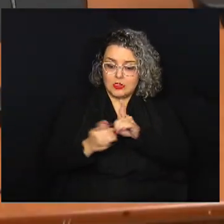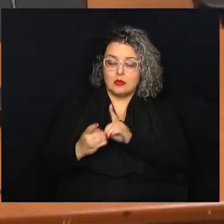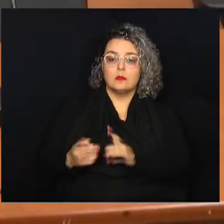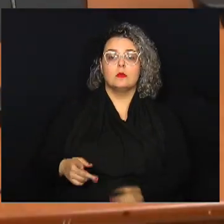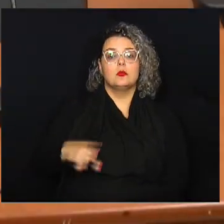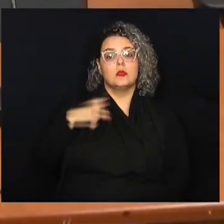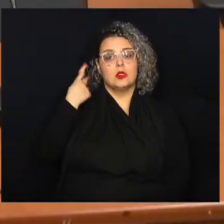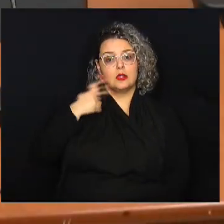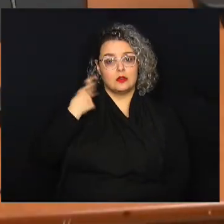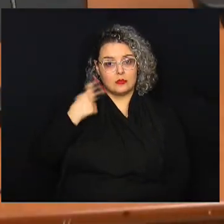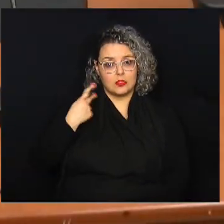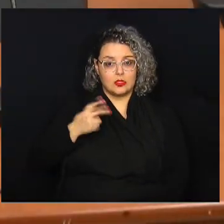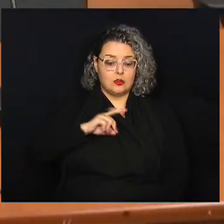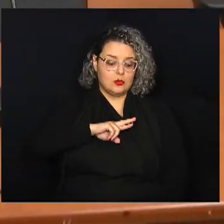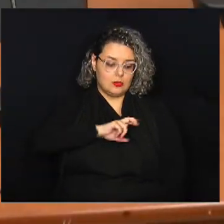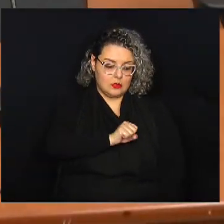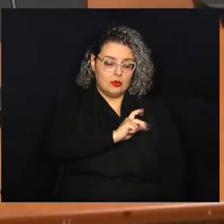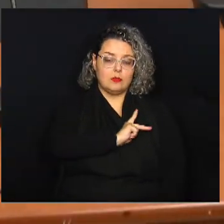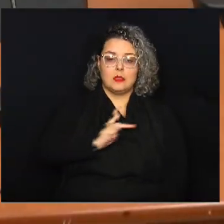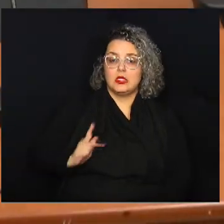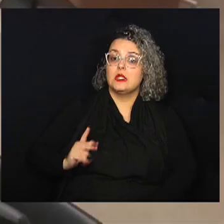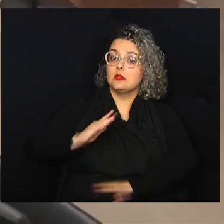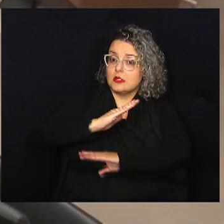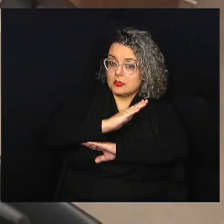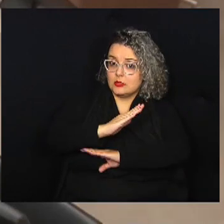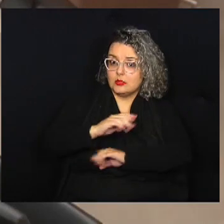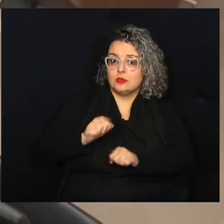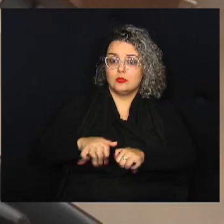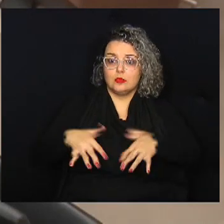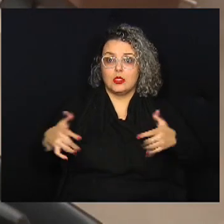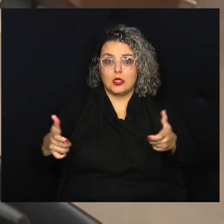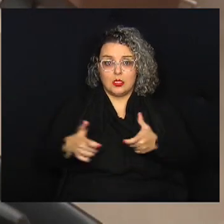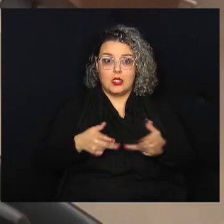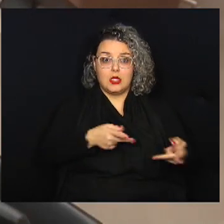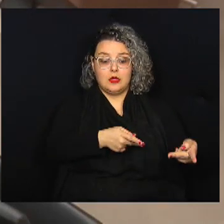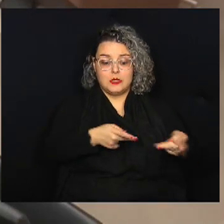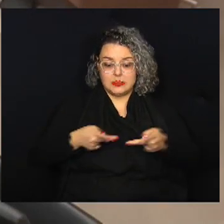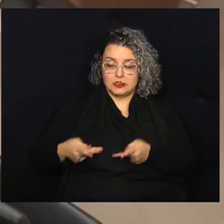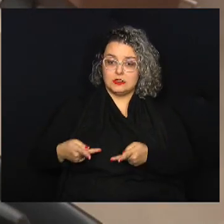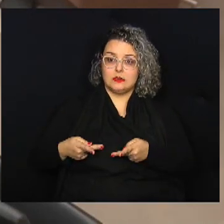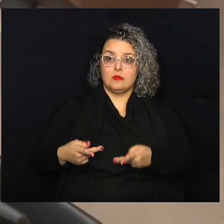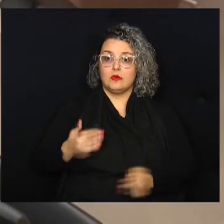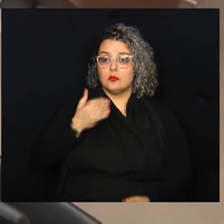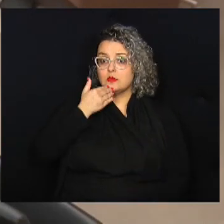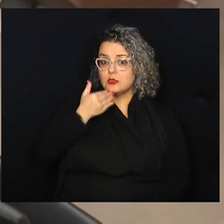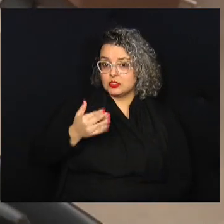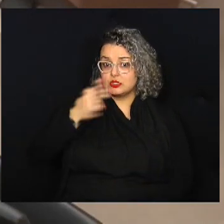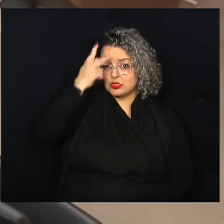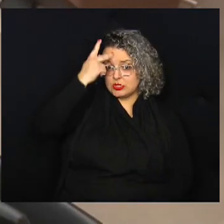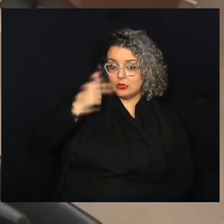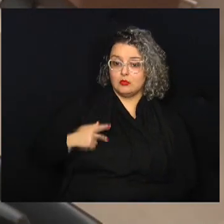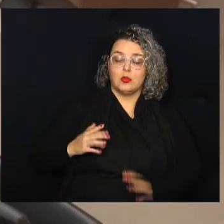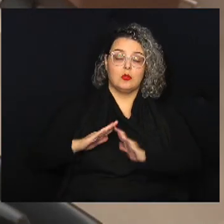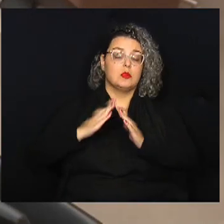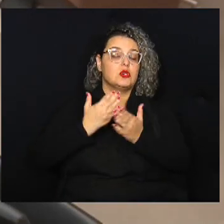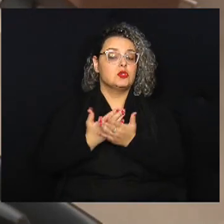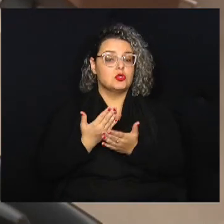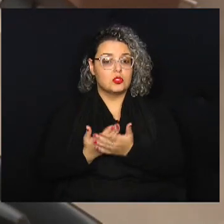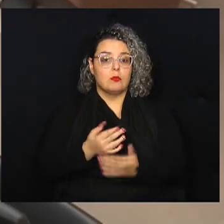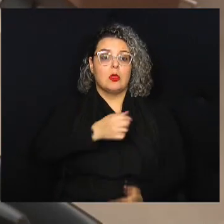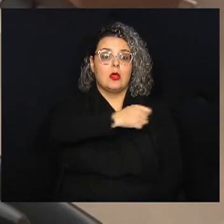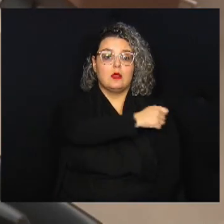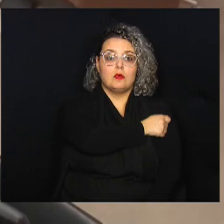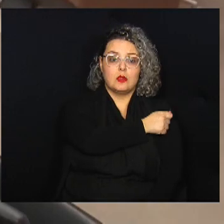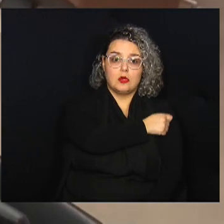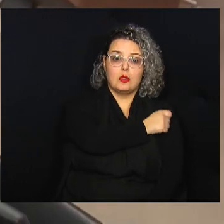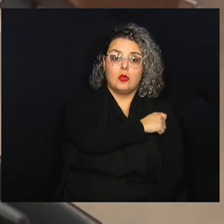Casa de Leis, o vereador Luiz Rossini, no plenarinho. A visita foi uma solicitação da própria escola para que os alunos